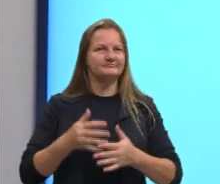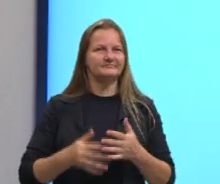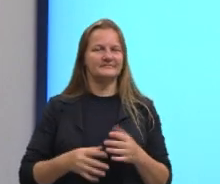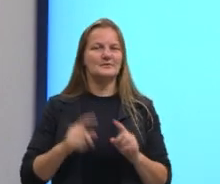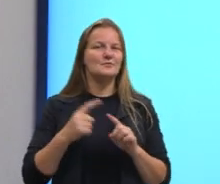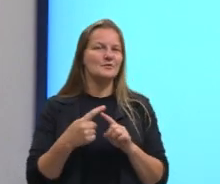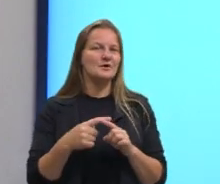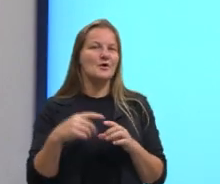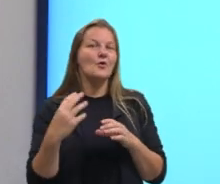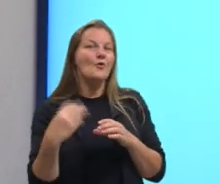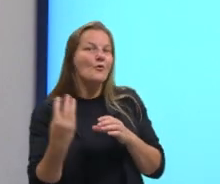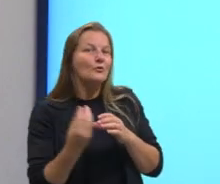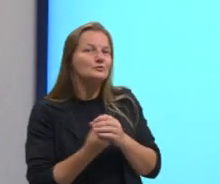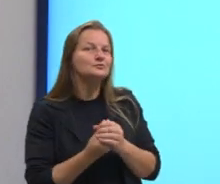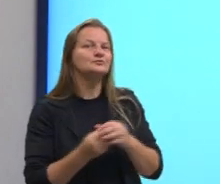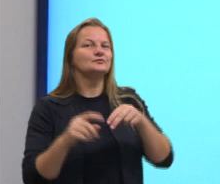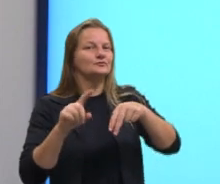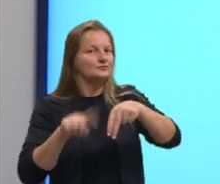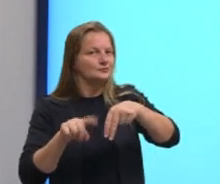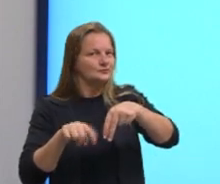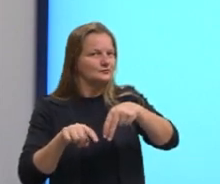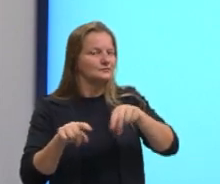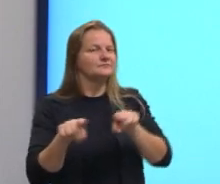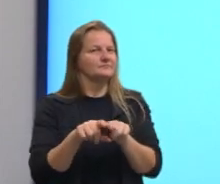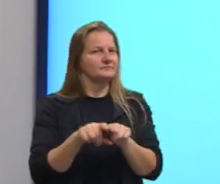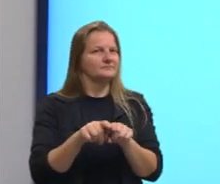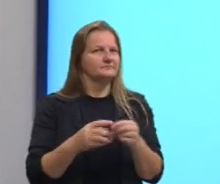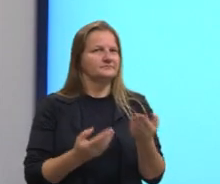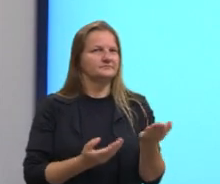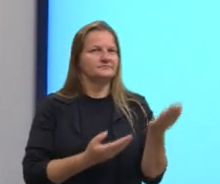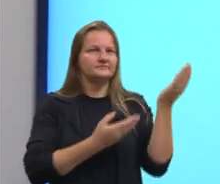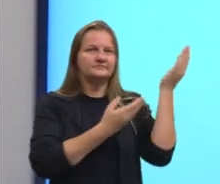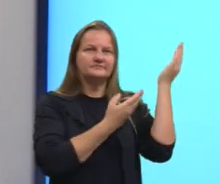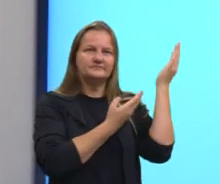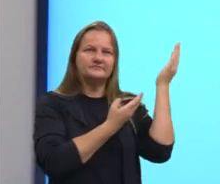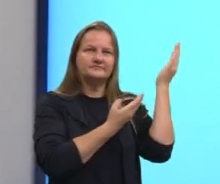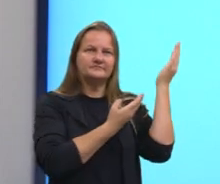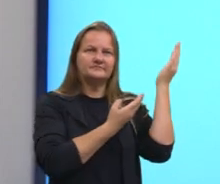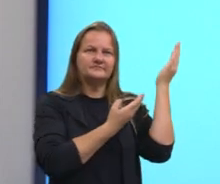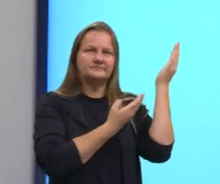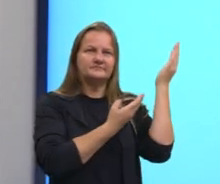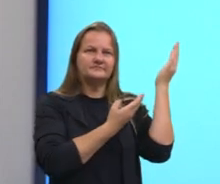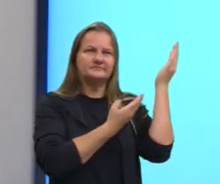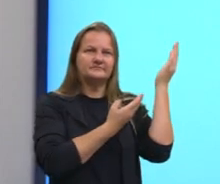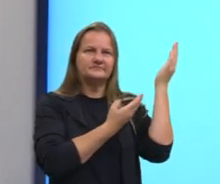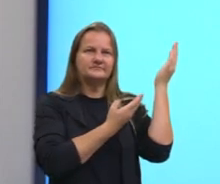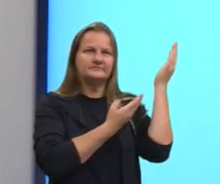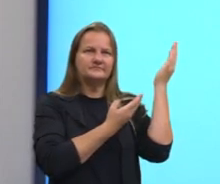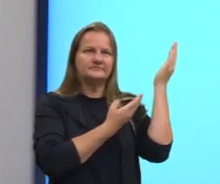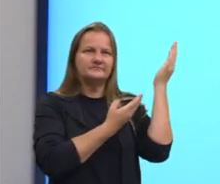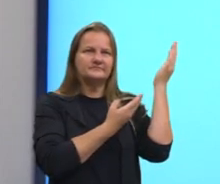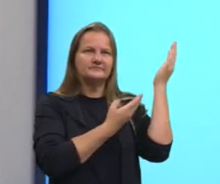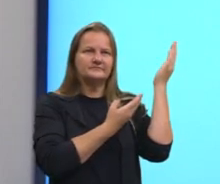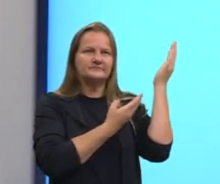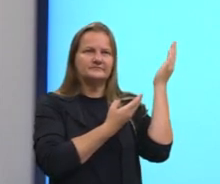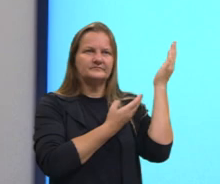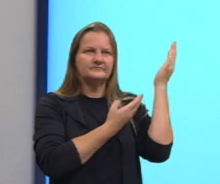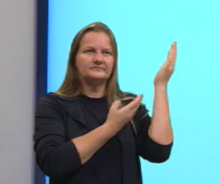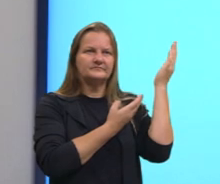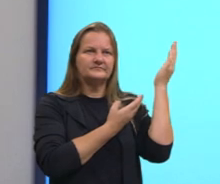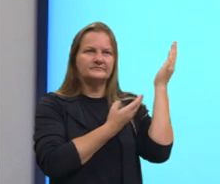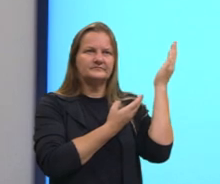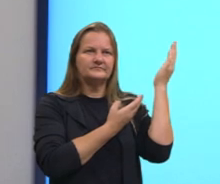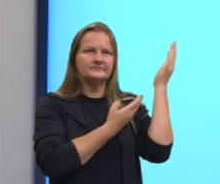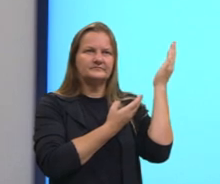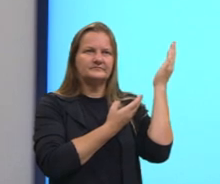conjunto dos números naturais então a leitura é conjunto B X tal que x = 2